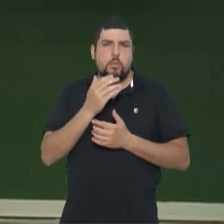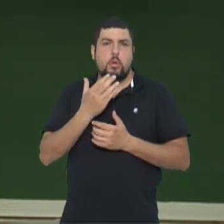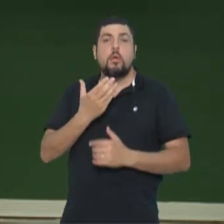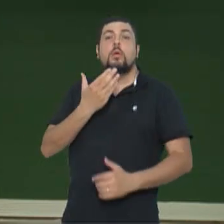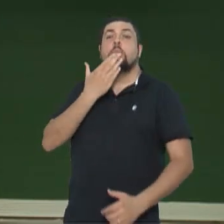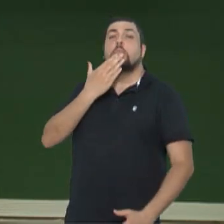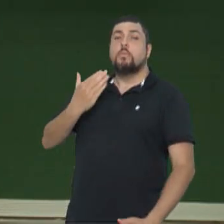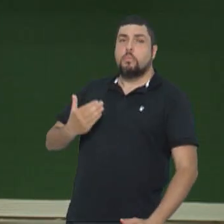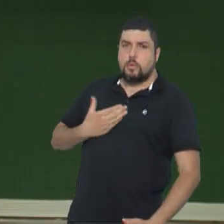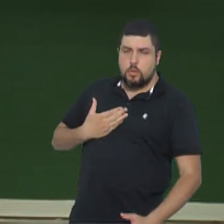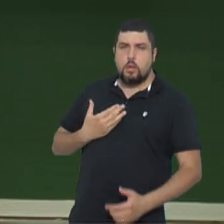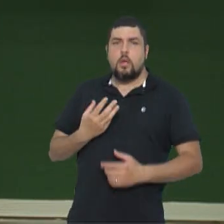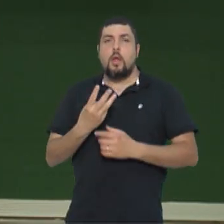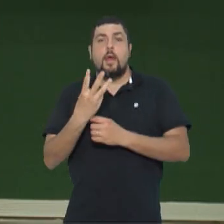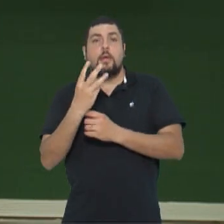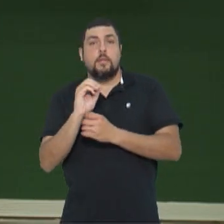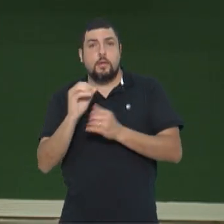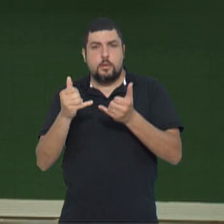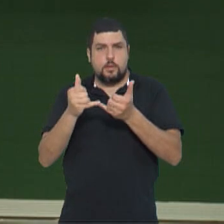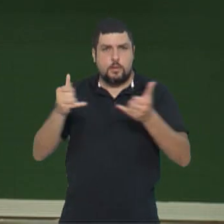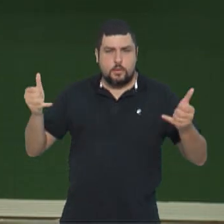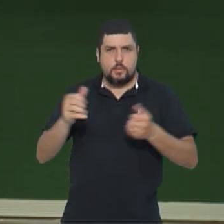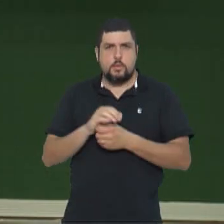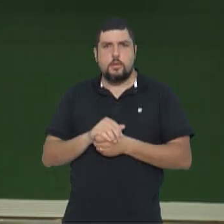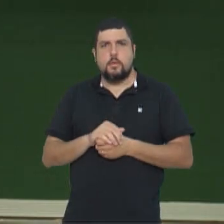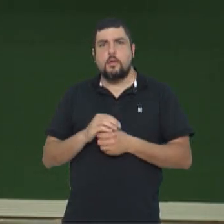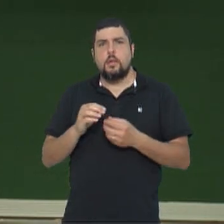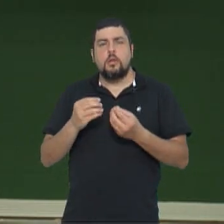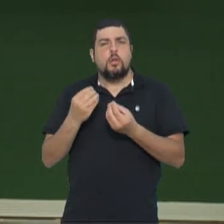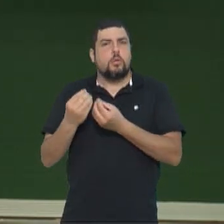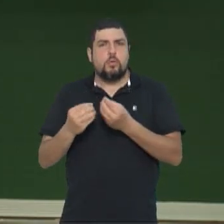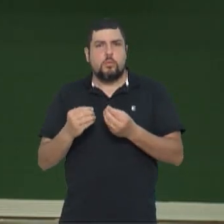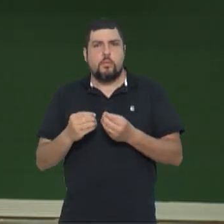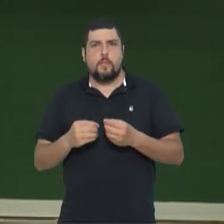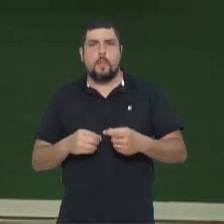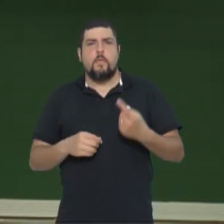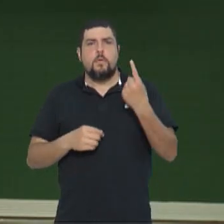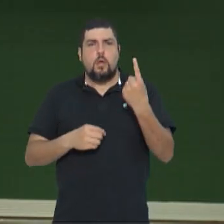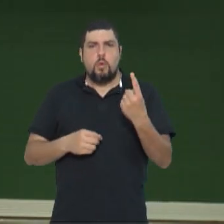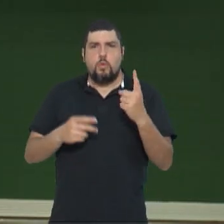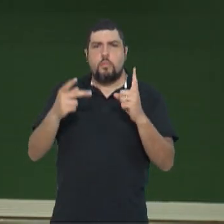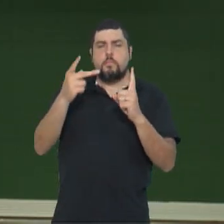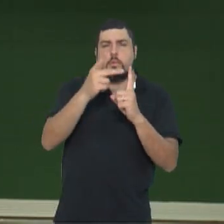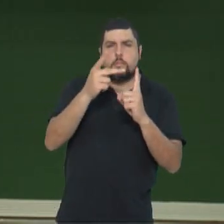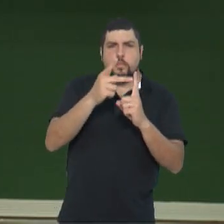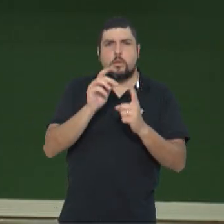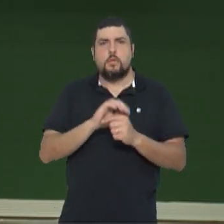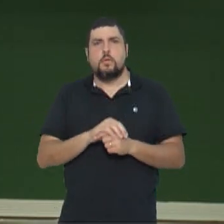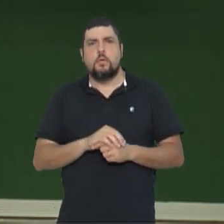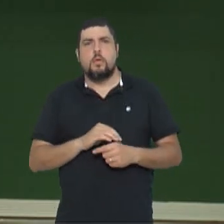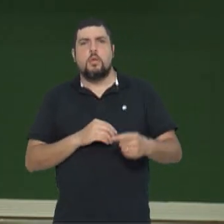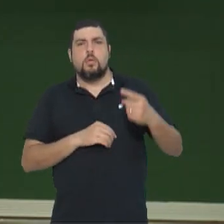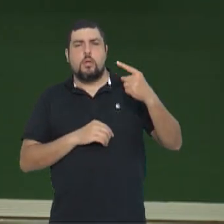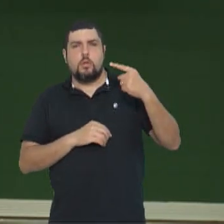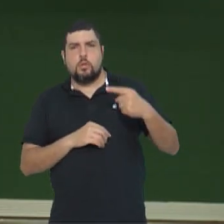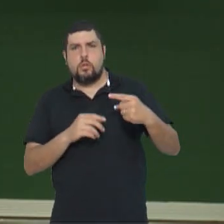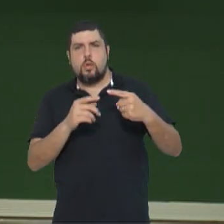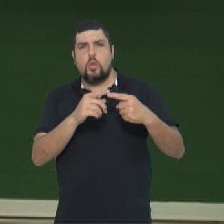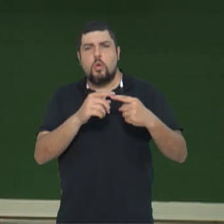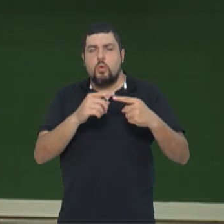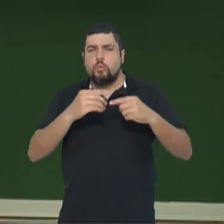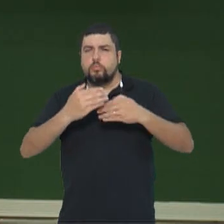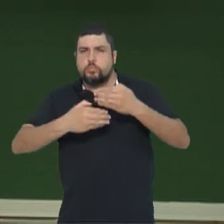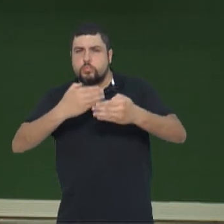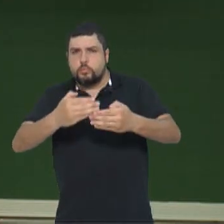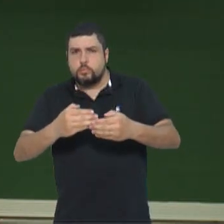preciso organizar. Bom, 30 linhas eu vou fazer um parágrafo de introdução, dois de desenvolvimento e um de conclusão. Então, você já tem aí